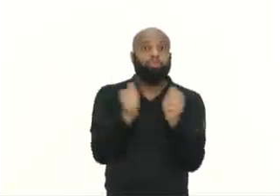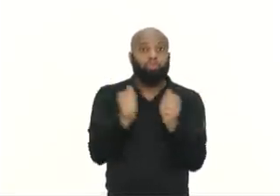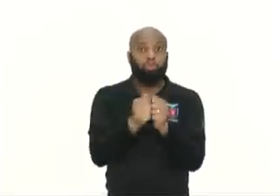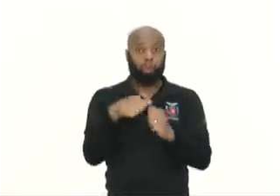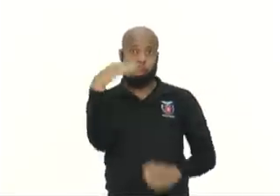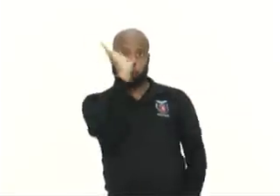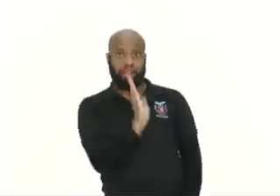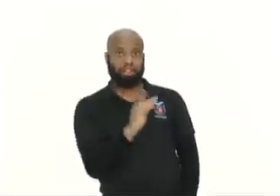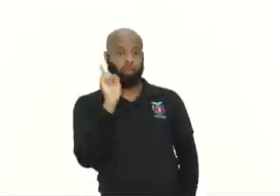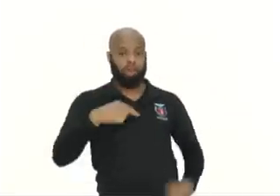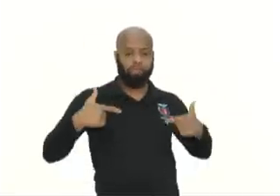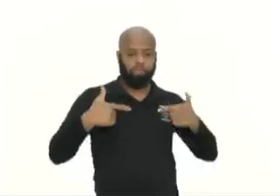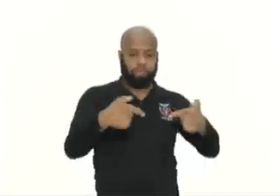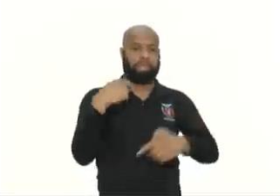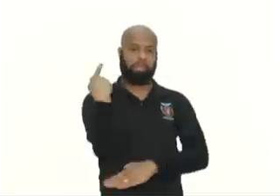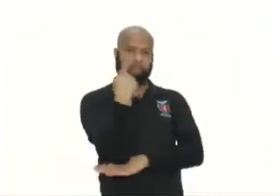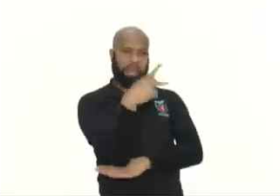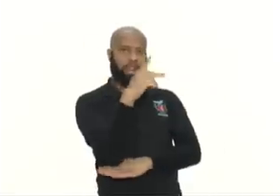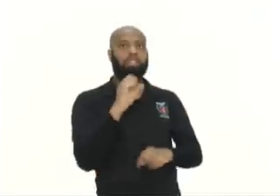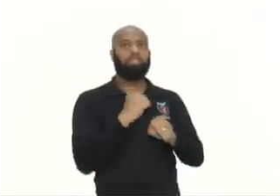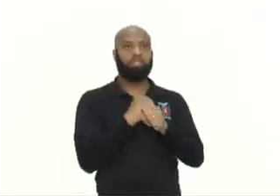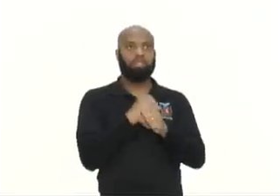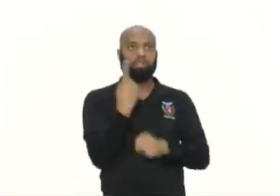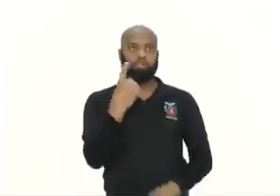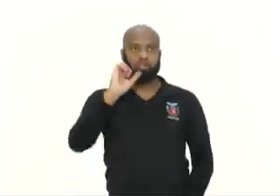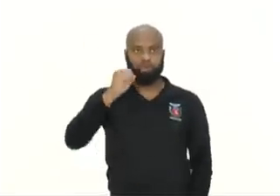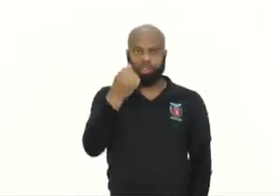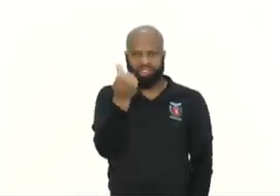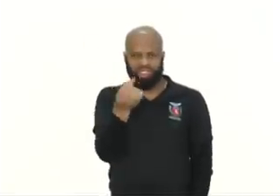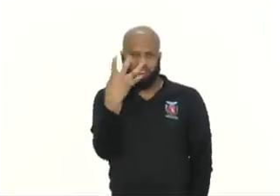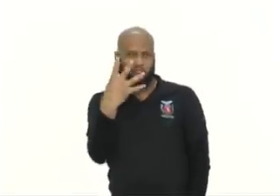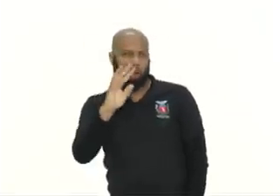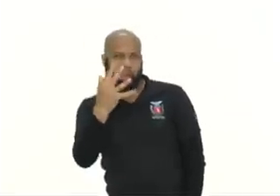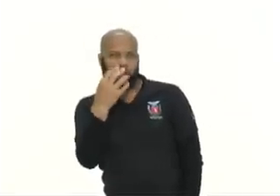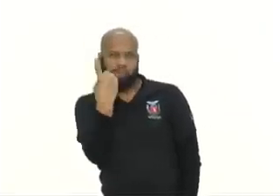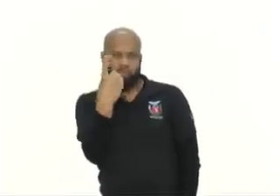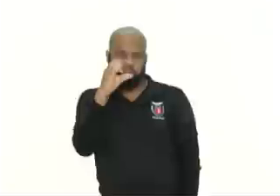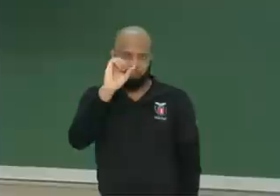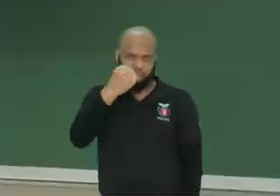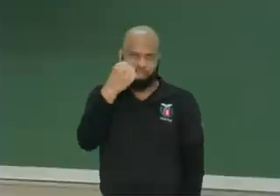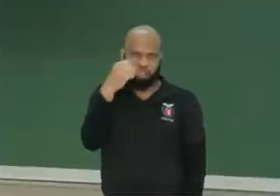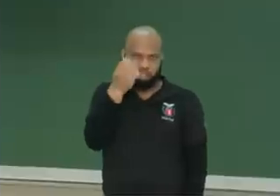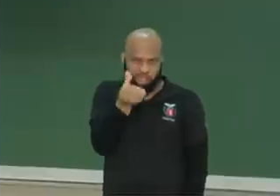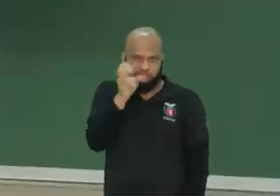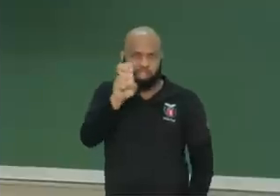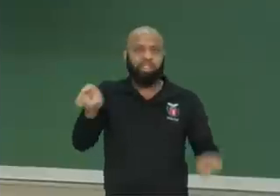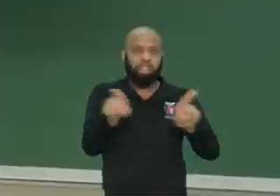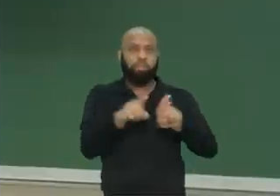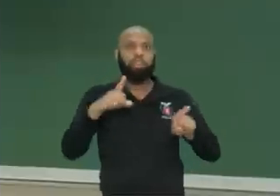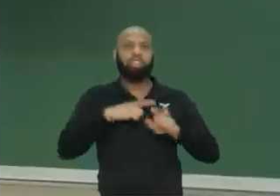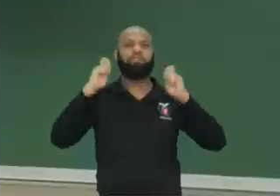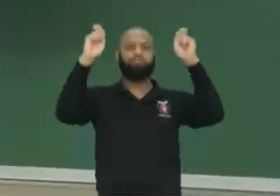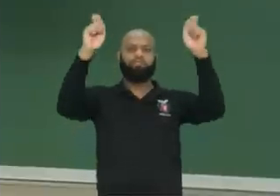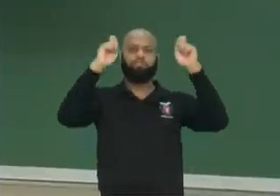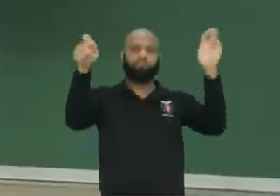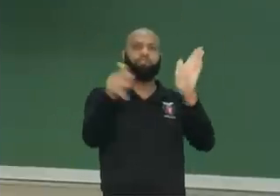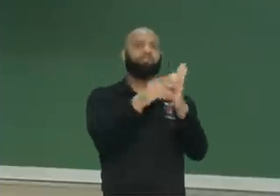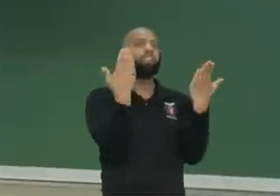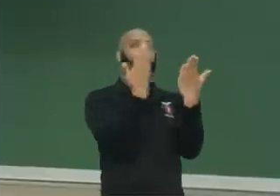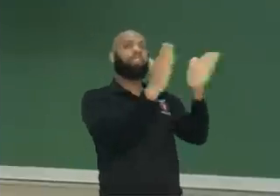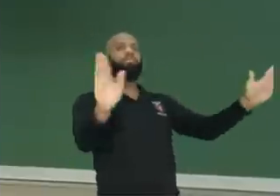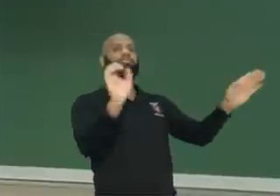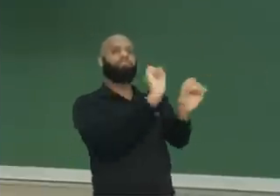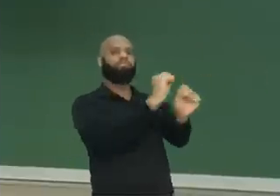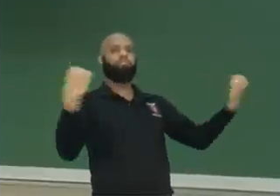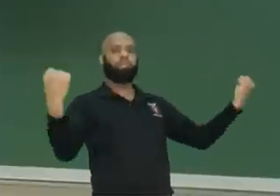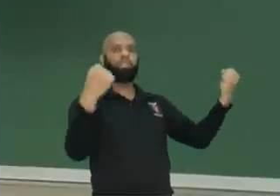do Paraguai, ali em 1864, 65, e a campanha abolicionista que estava ocorrendo no